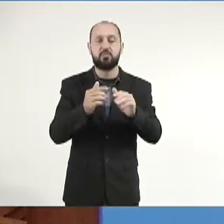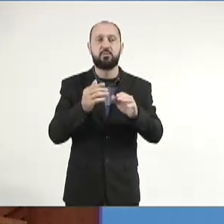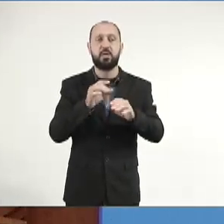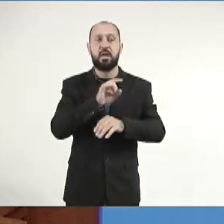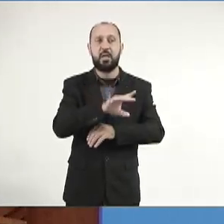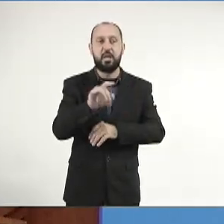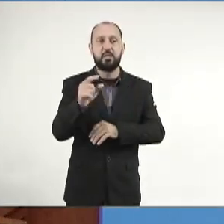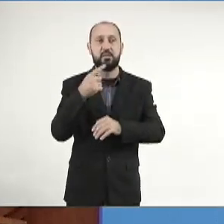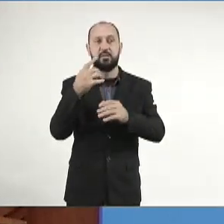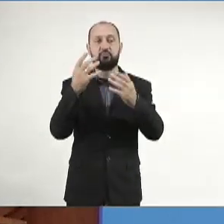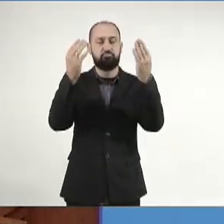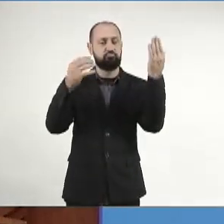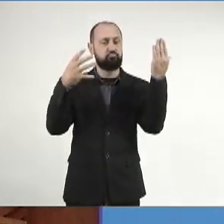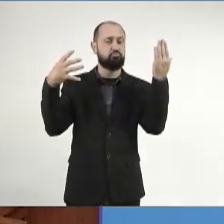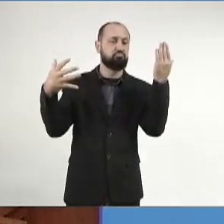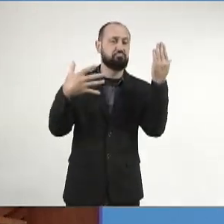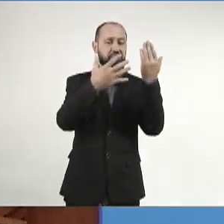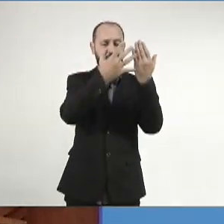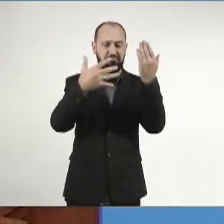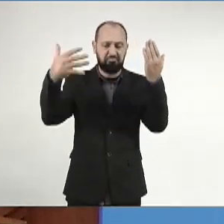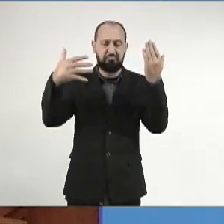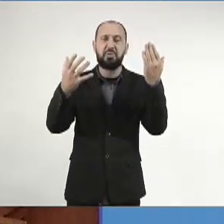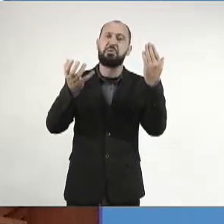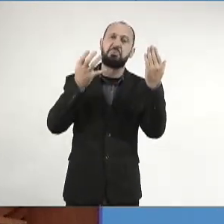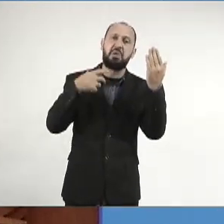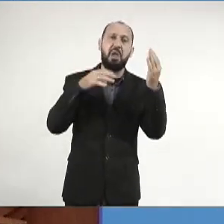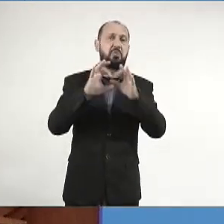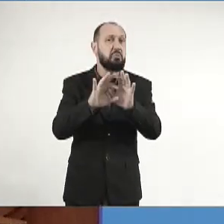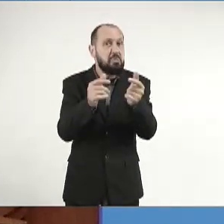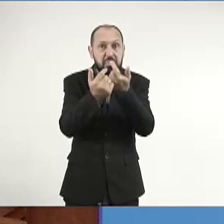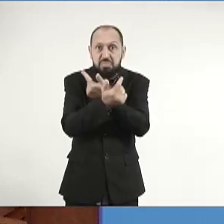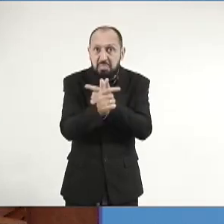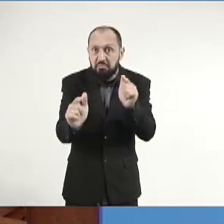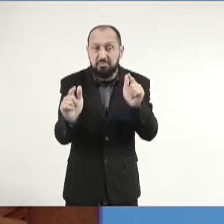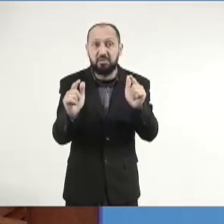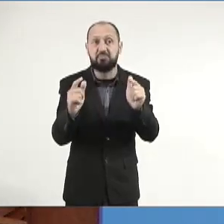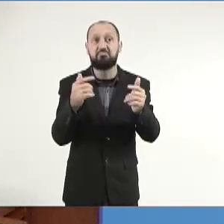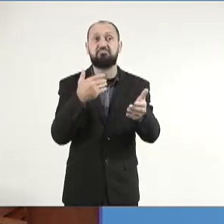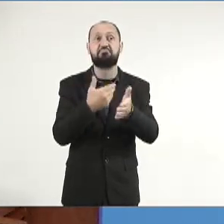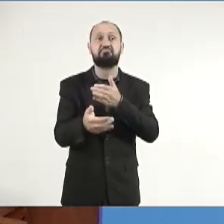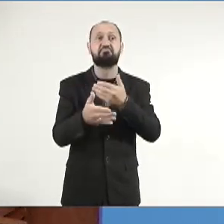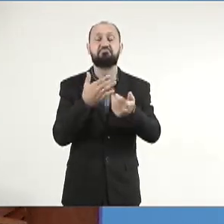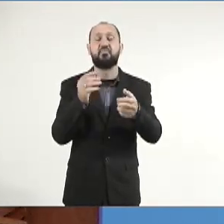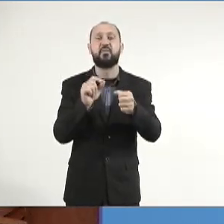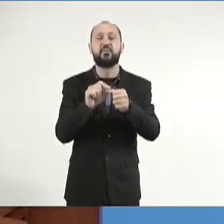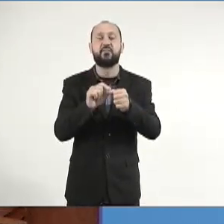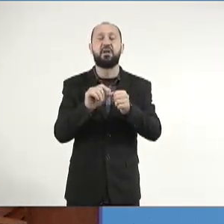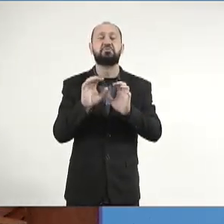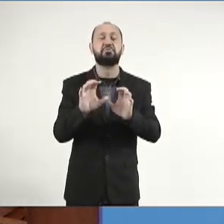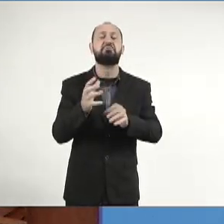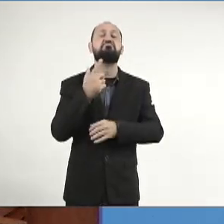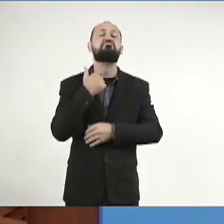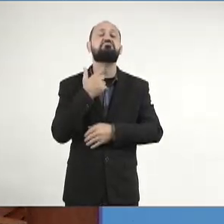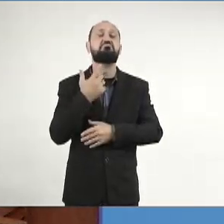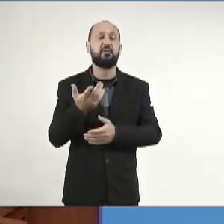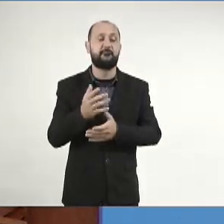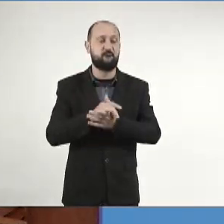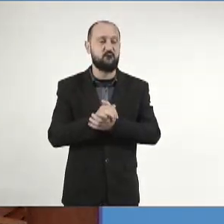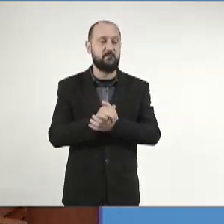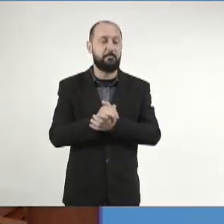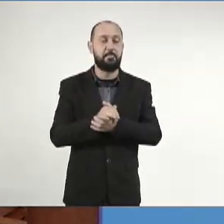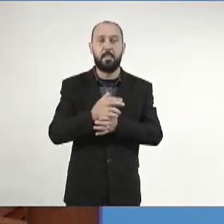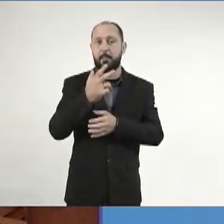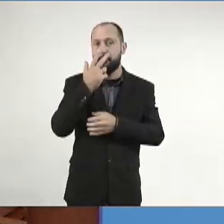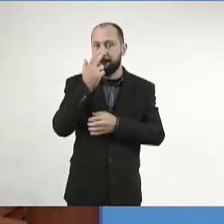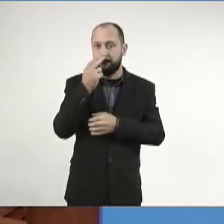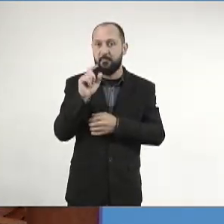cada um instala o que bem entender, não tem autorização, faz isso de qualquer maneira, é uma